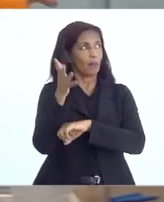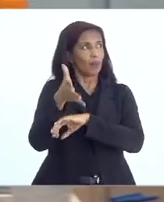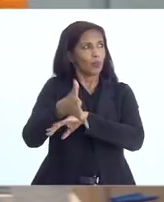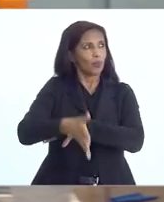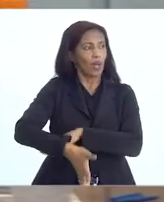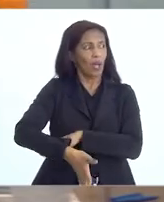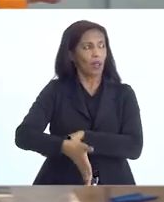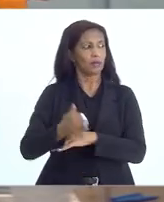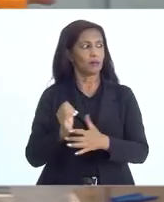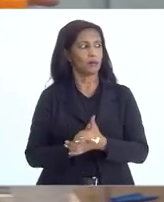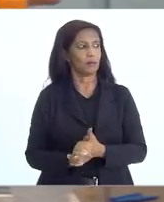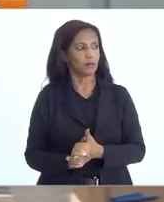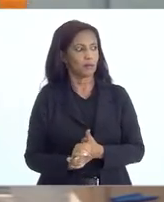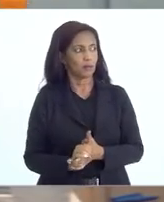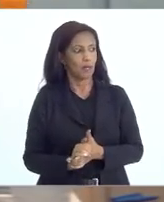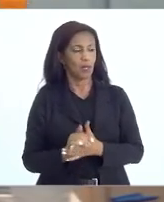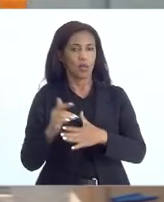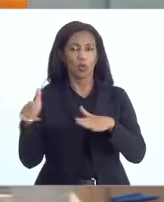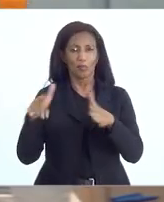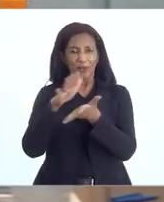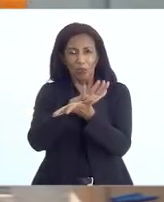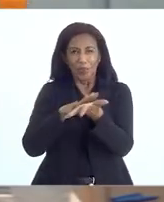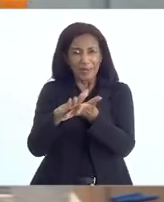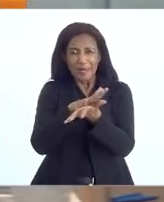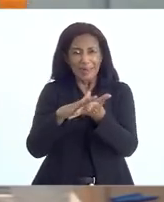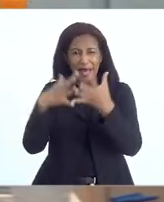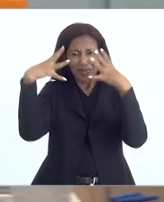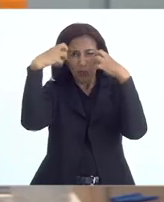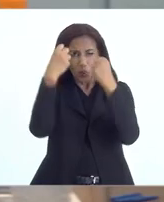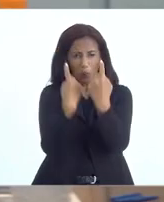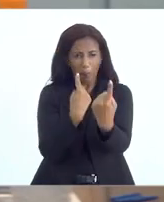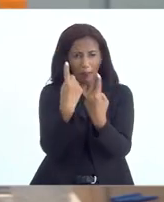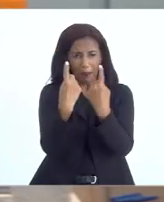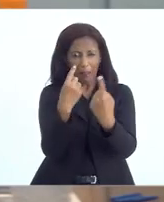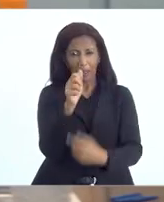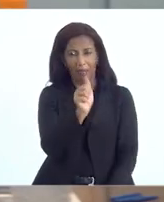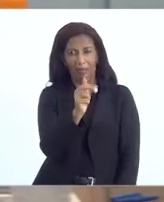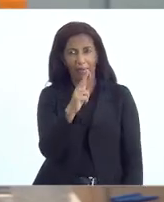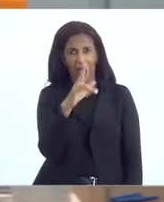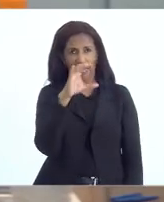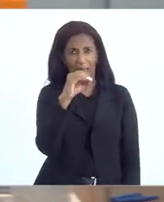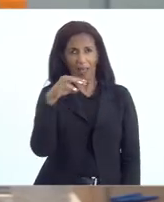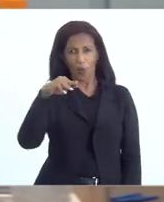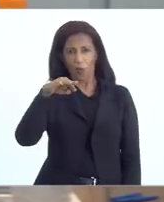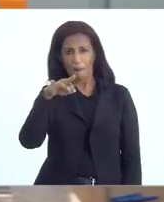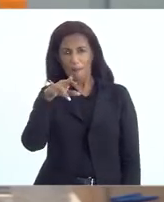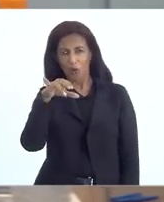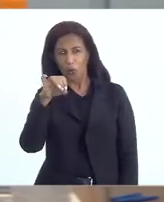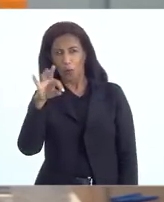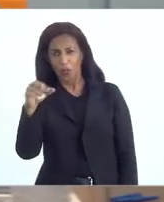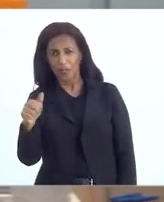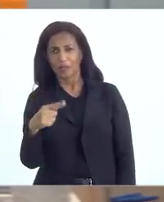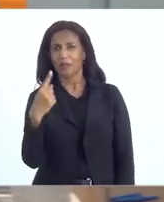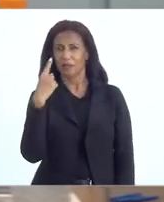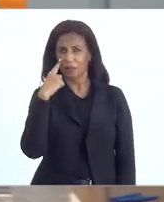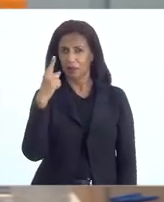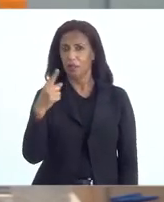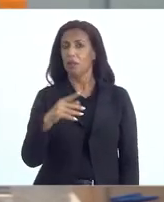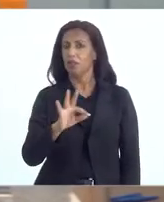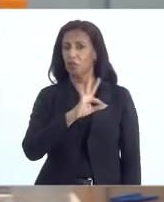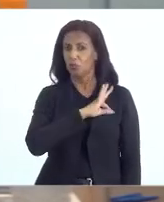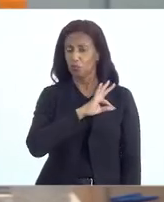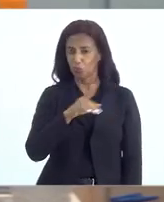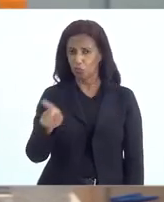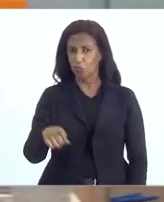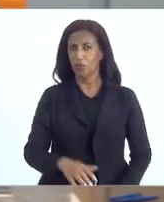baseada no meio do Metropolitano Meio do Nada na escuridão total então fazer aqui a saudação este policiais que realmente